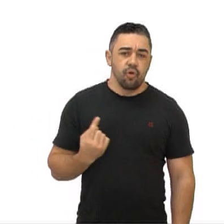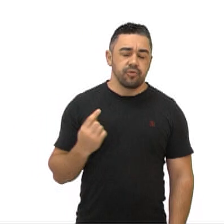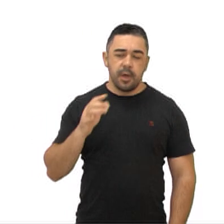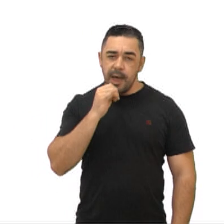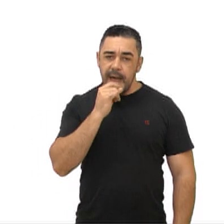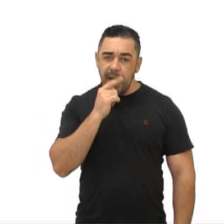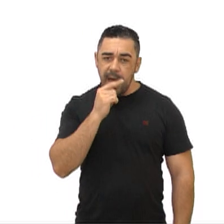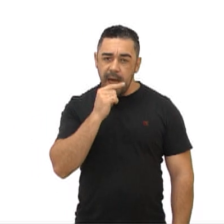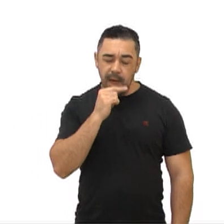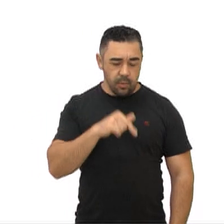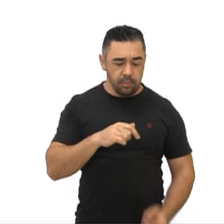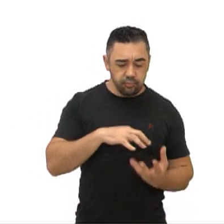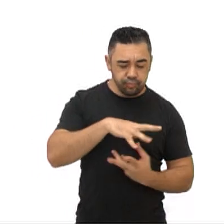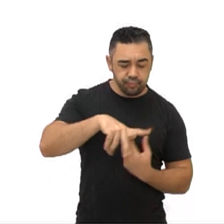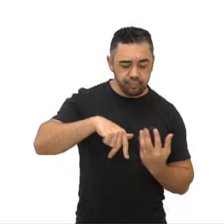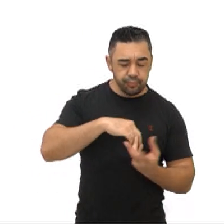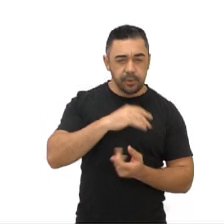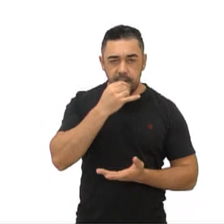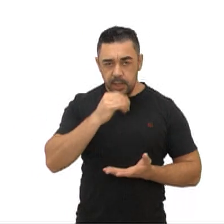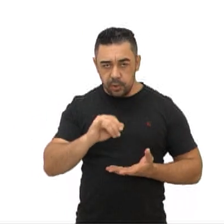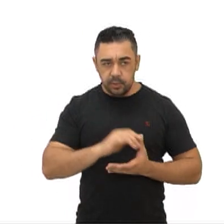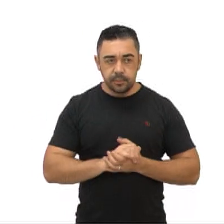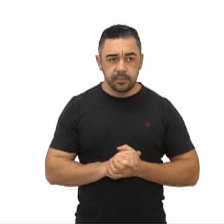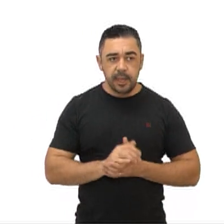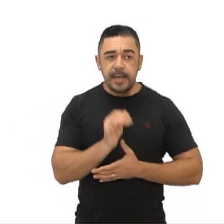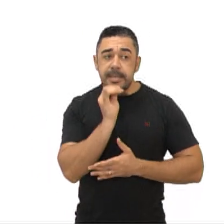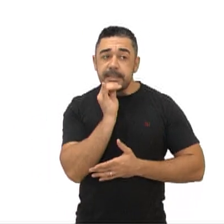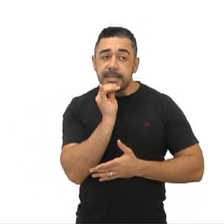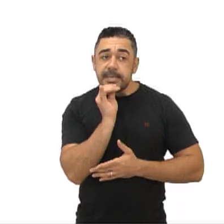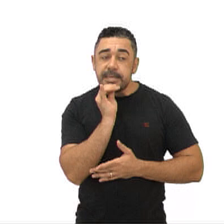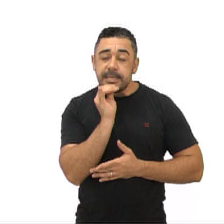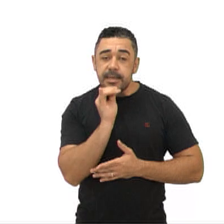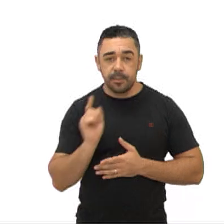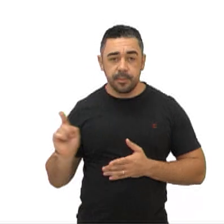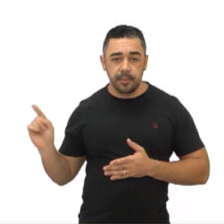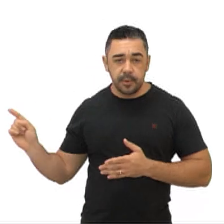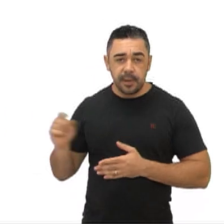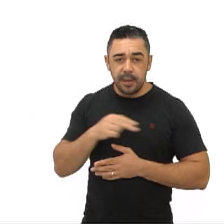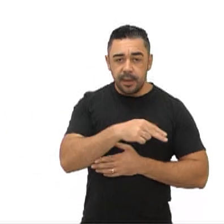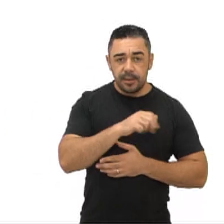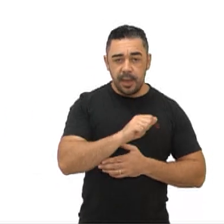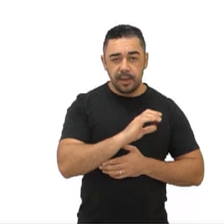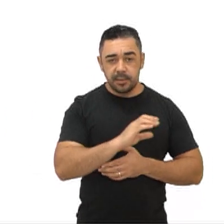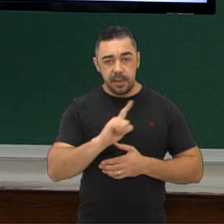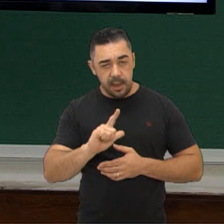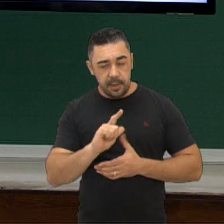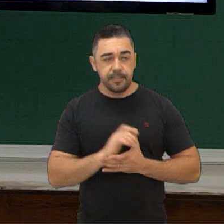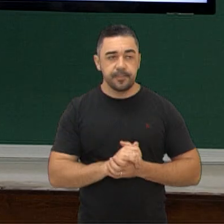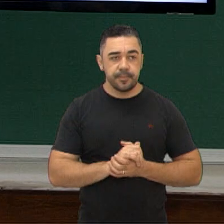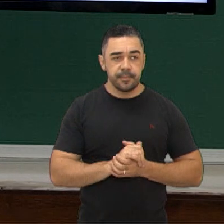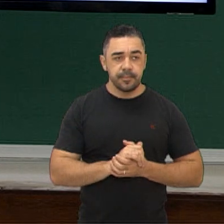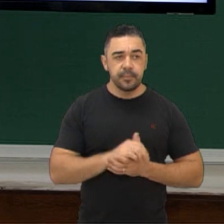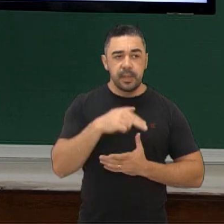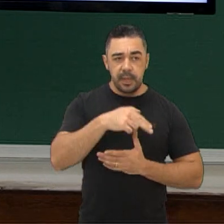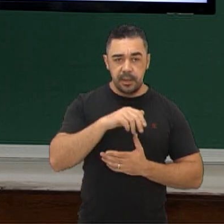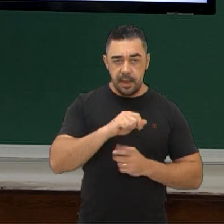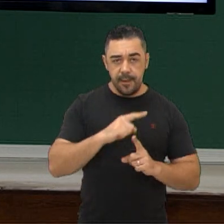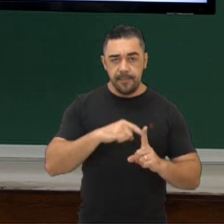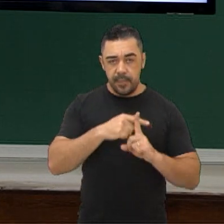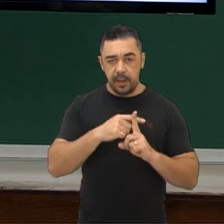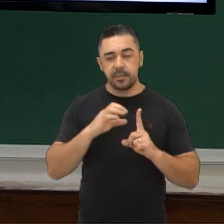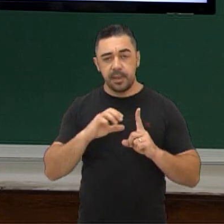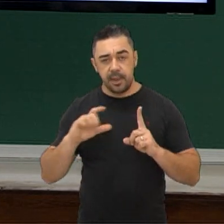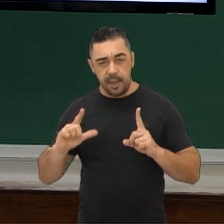da água, certo? Vamos ver o exemplo na situação aqui do NaCl. Então, a gente tem a formação do Na+, e do